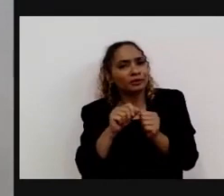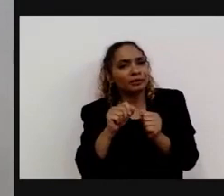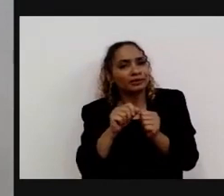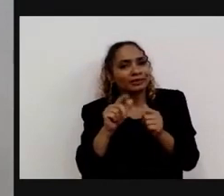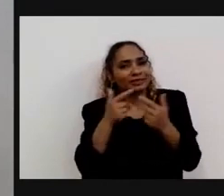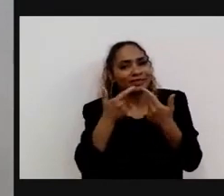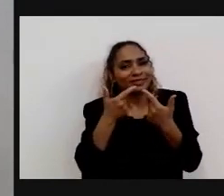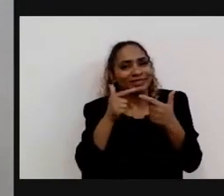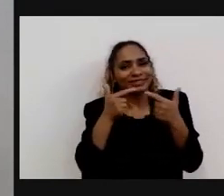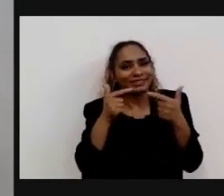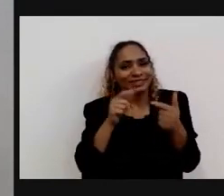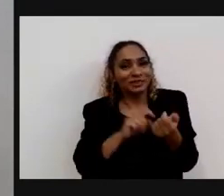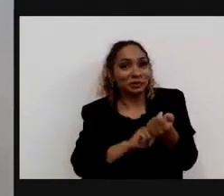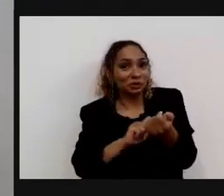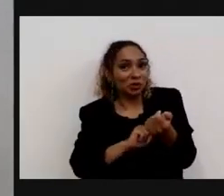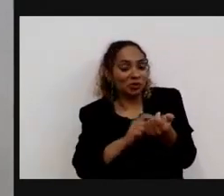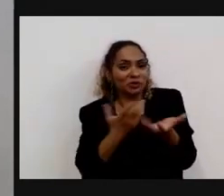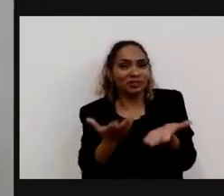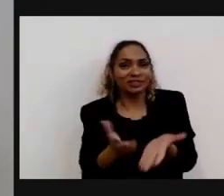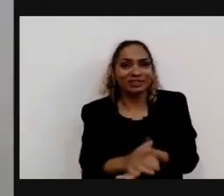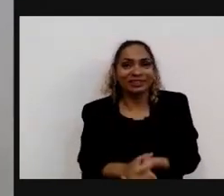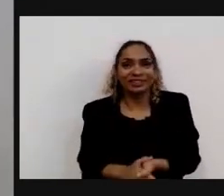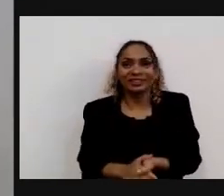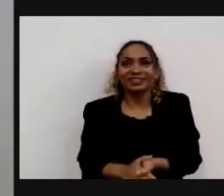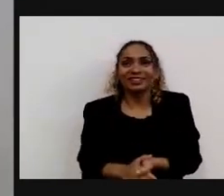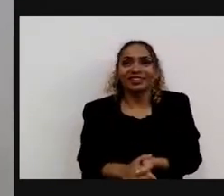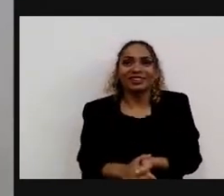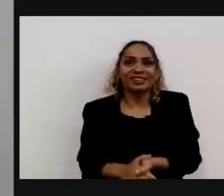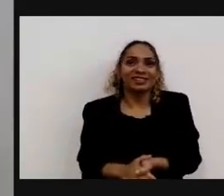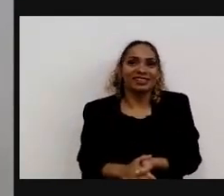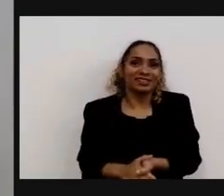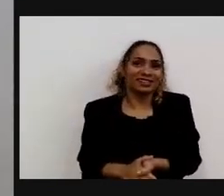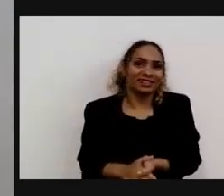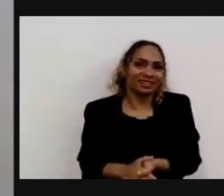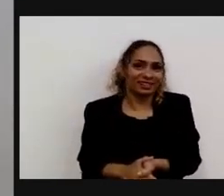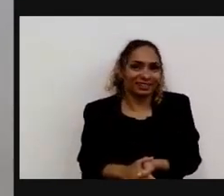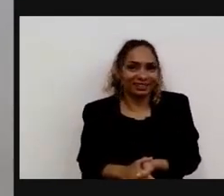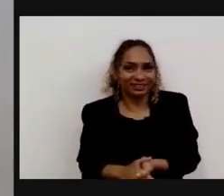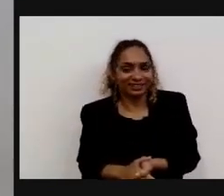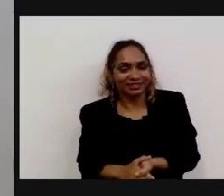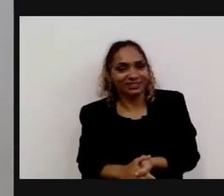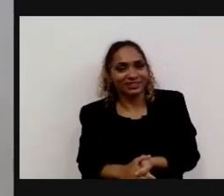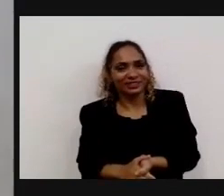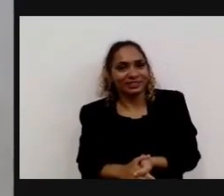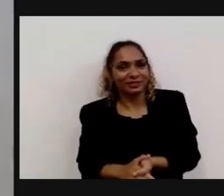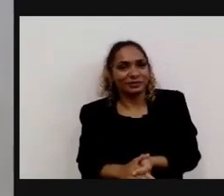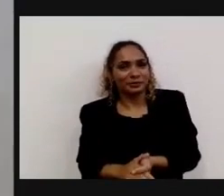risos de nervosa Jesus de nervosa aqui também